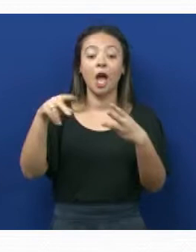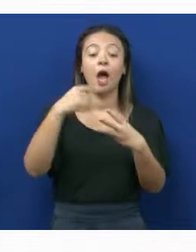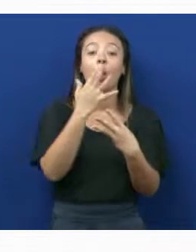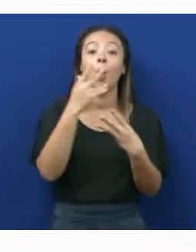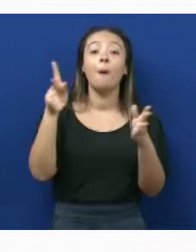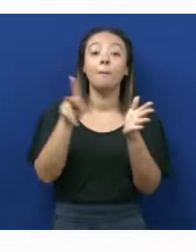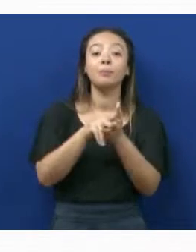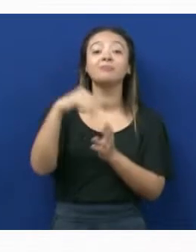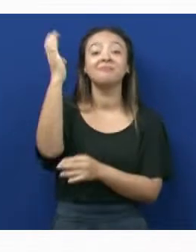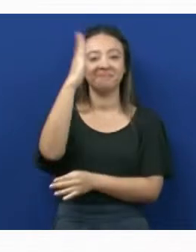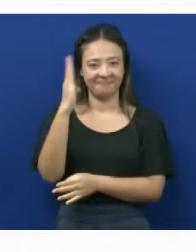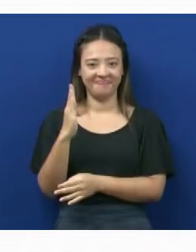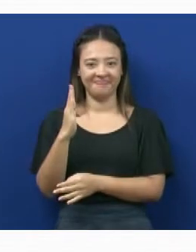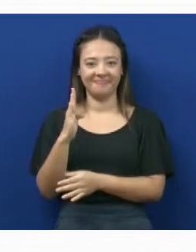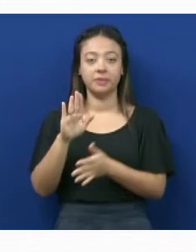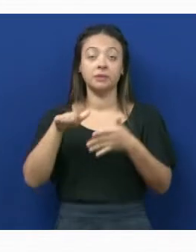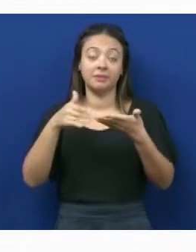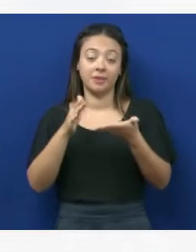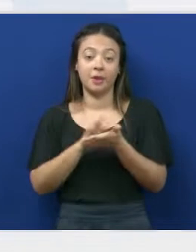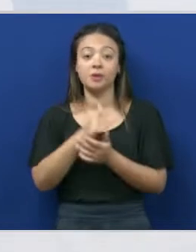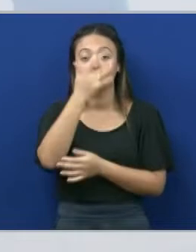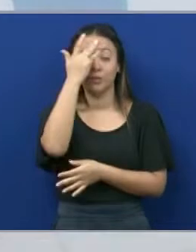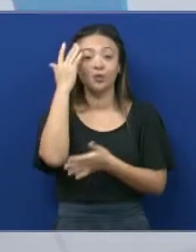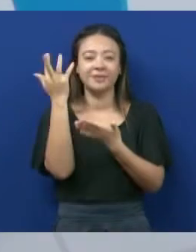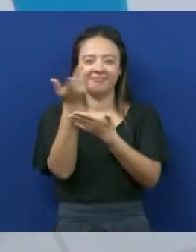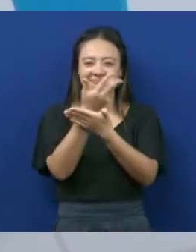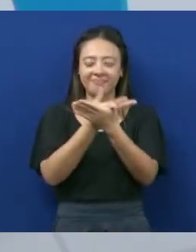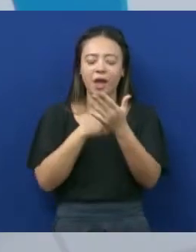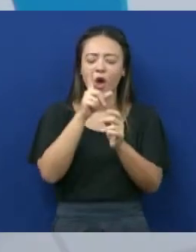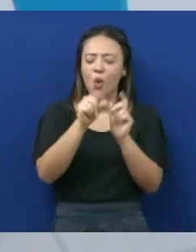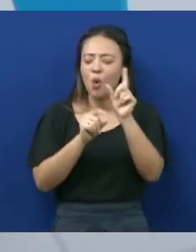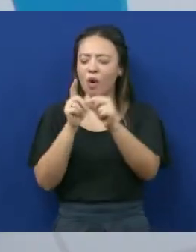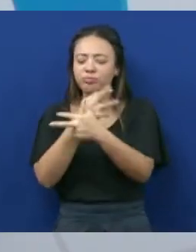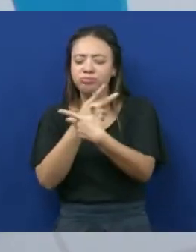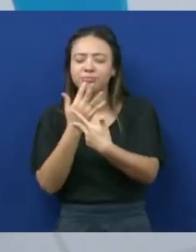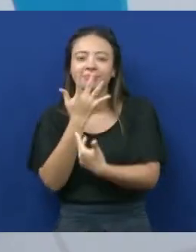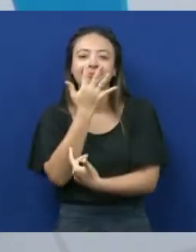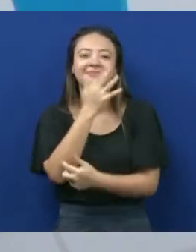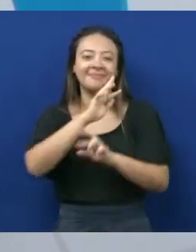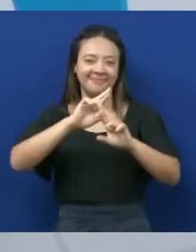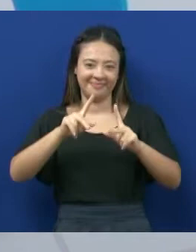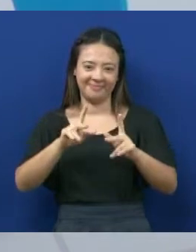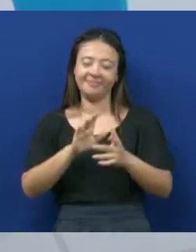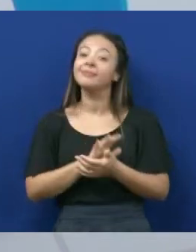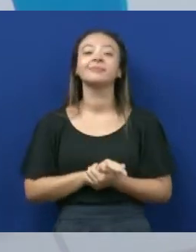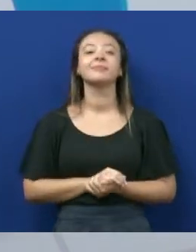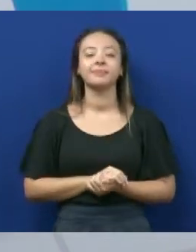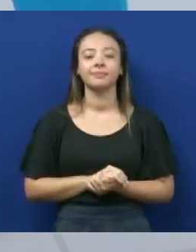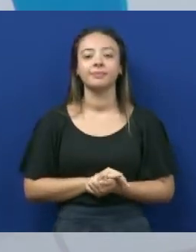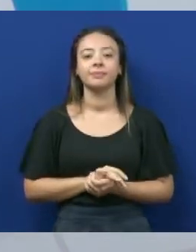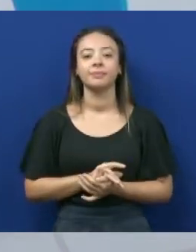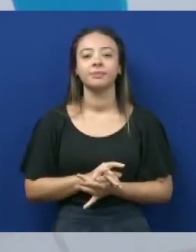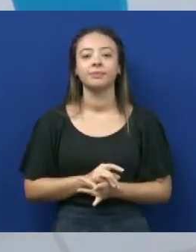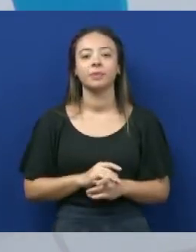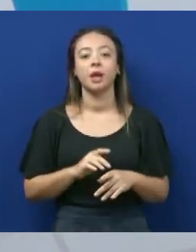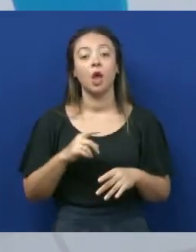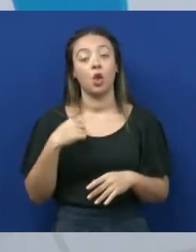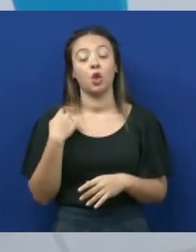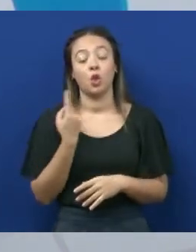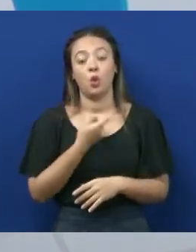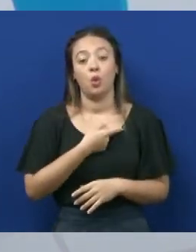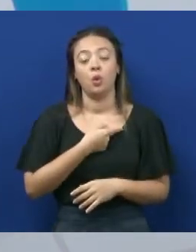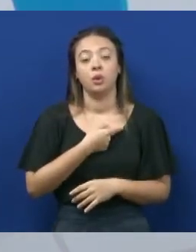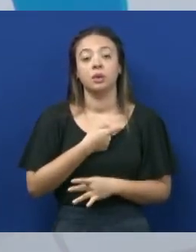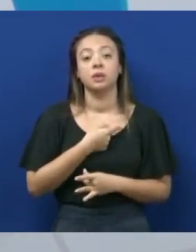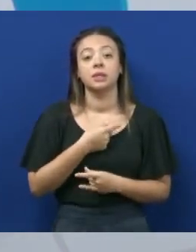tá certo? Então, assim, os artistas, eles escolhem as cores. Nós temos condição de ler uma obra de arte, quando